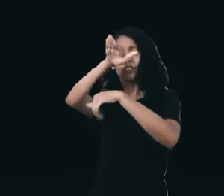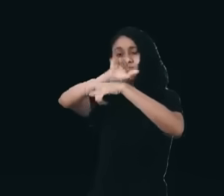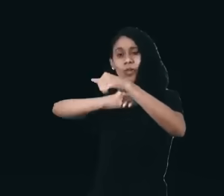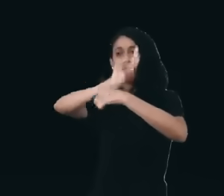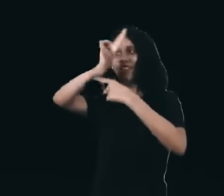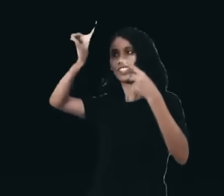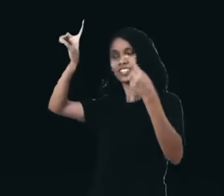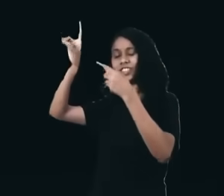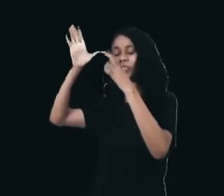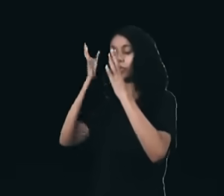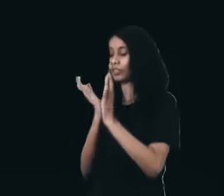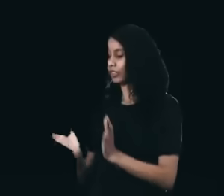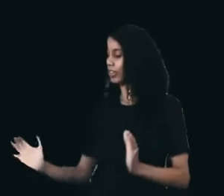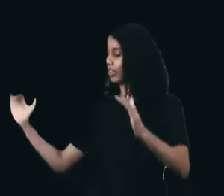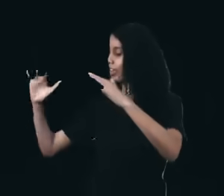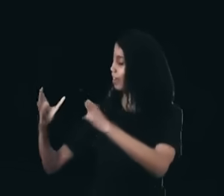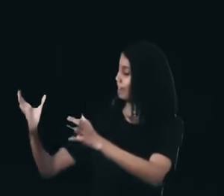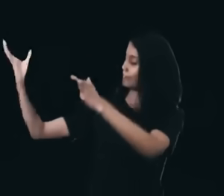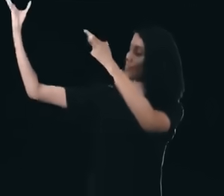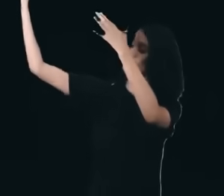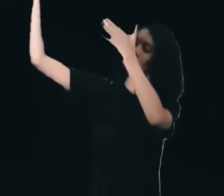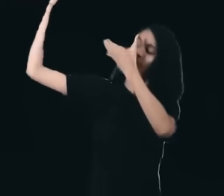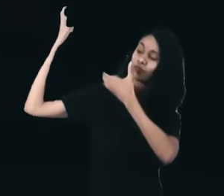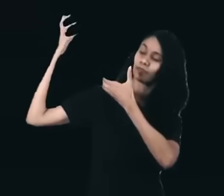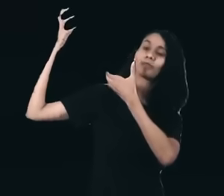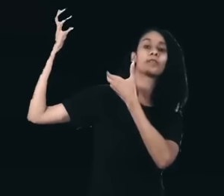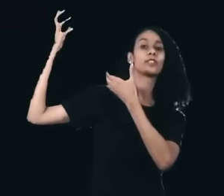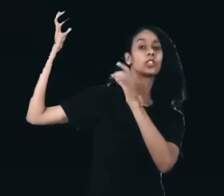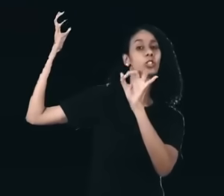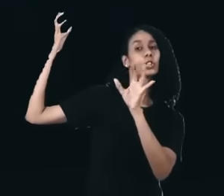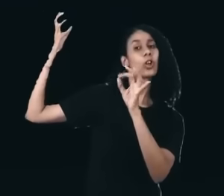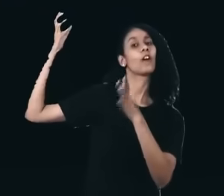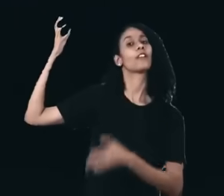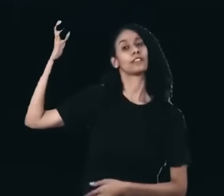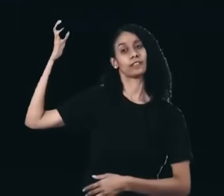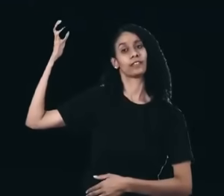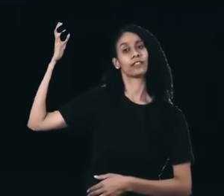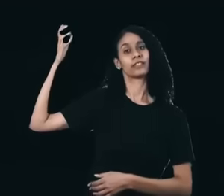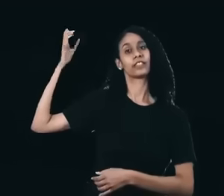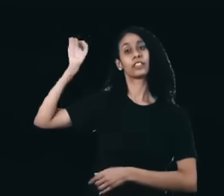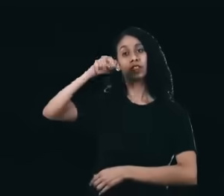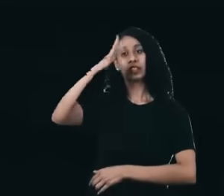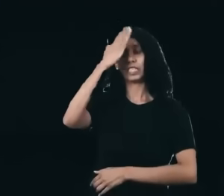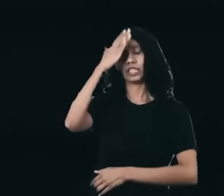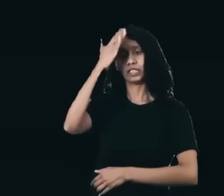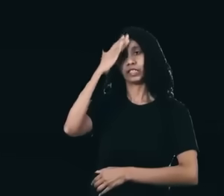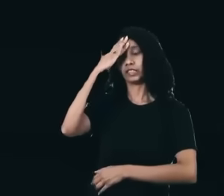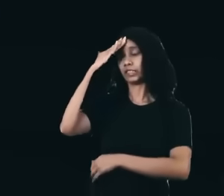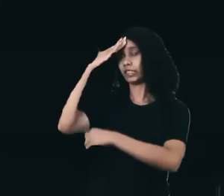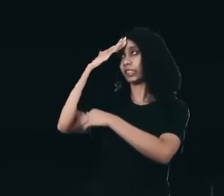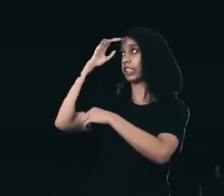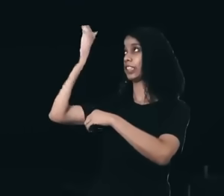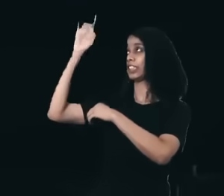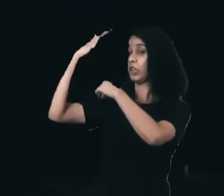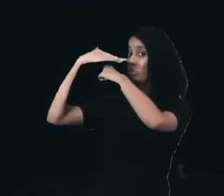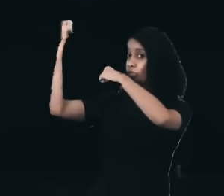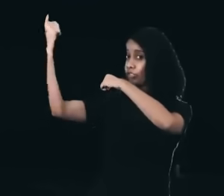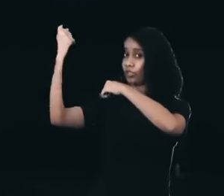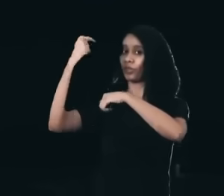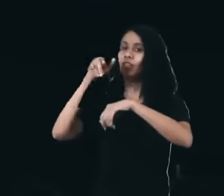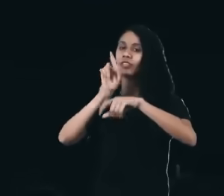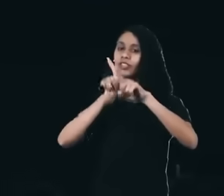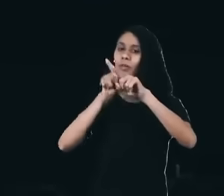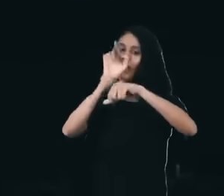colocar esse cântaro nos seus ombros. Você entende o chamado de Deus para mim e para você hoje? De dizer sim